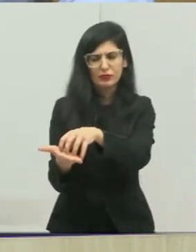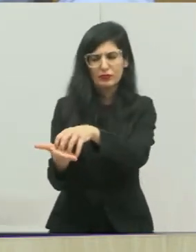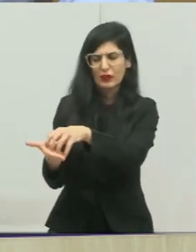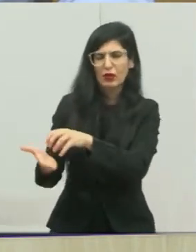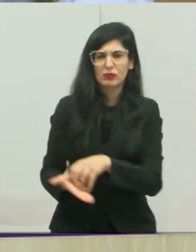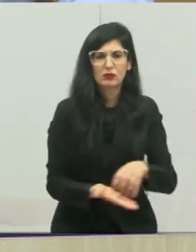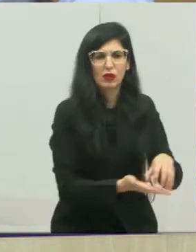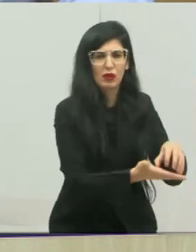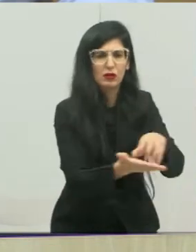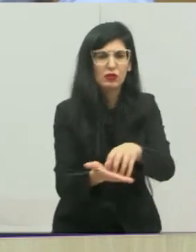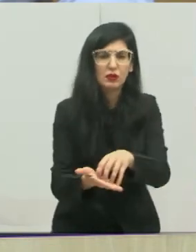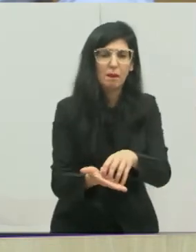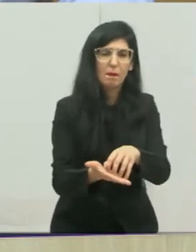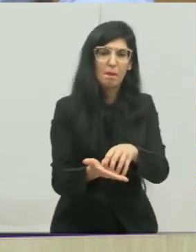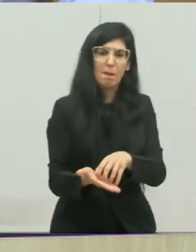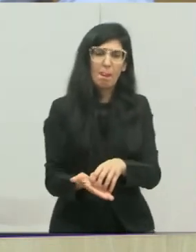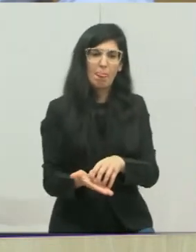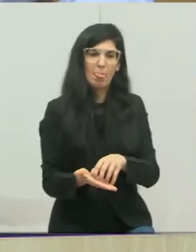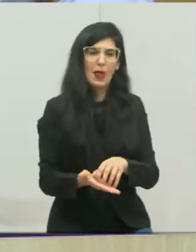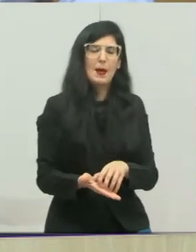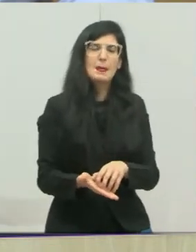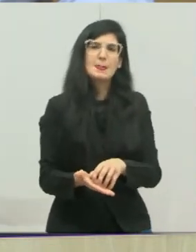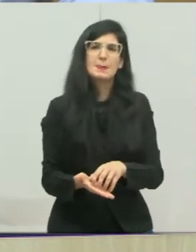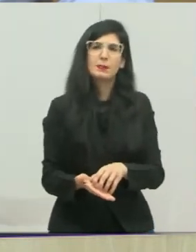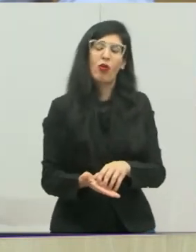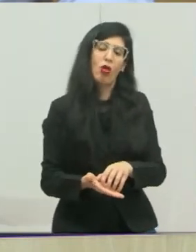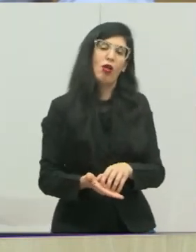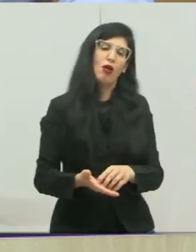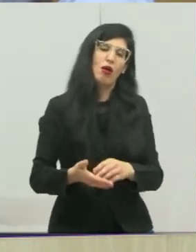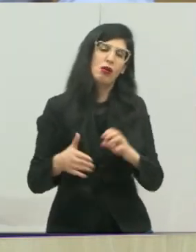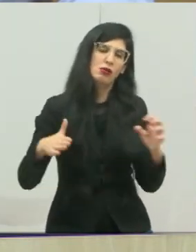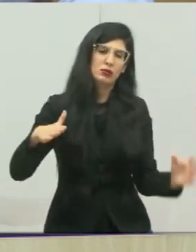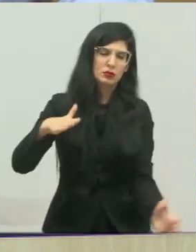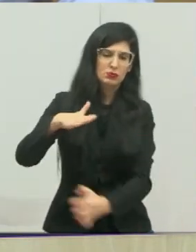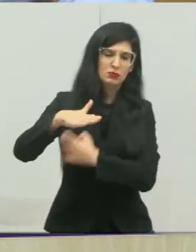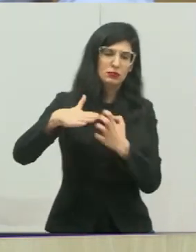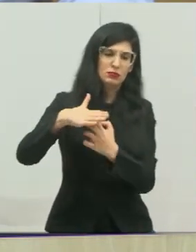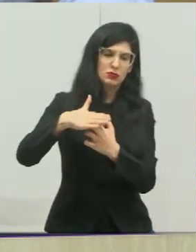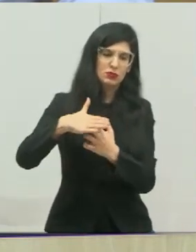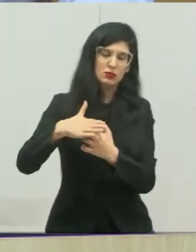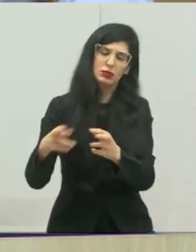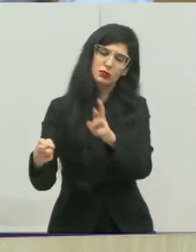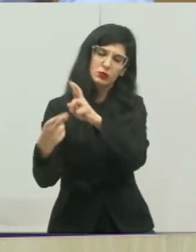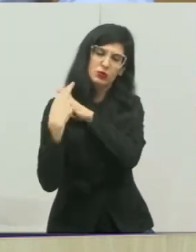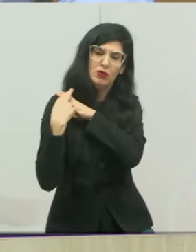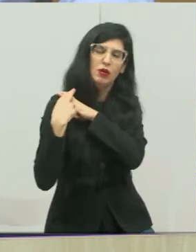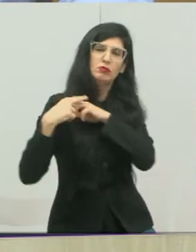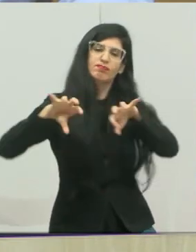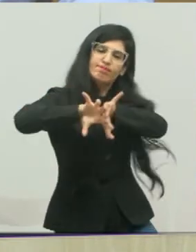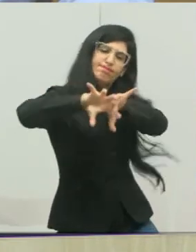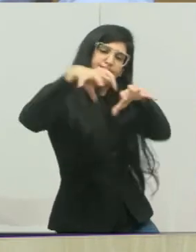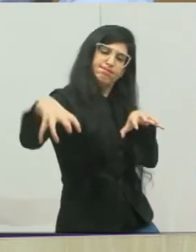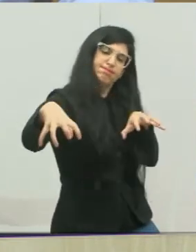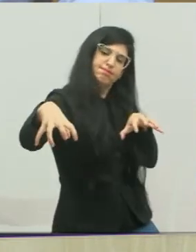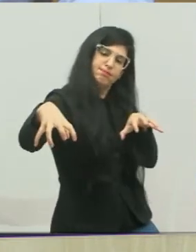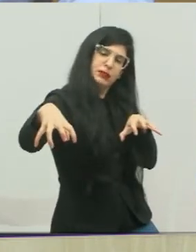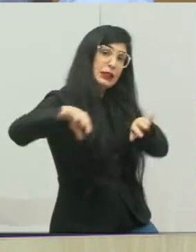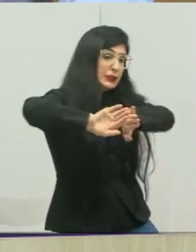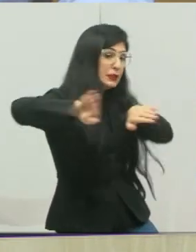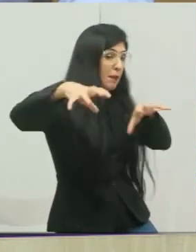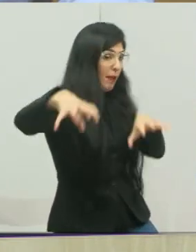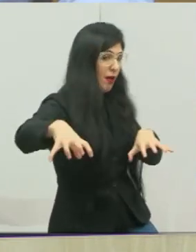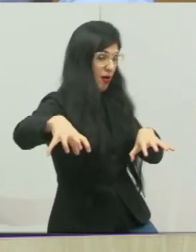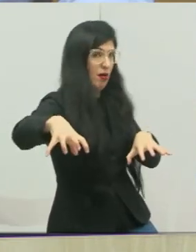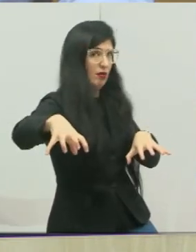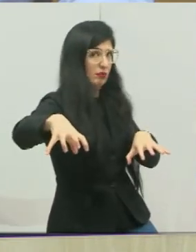daquele local, em situação de risco, ou seja, uma ação social que não se resolve da noite para o dia, mas em um projeto de 1 ano,